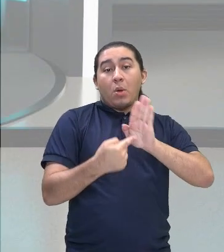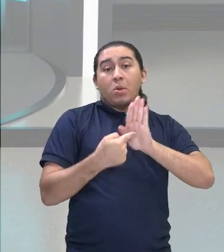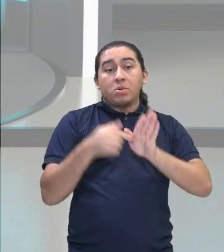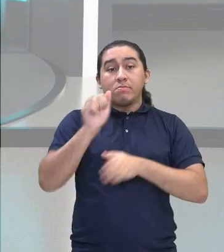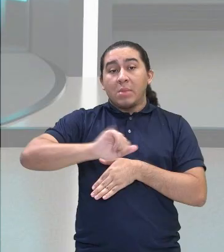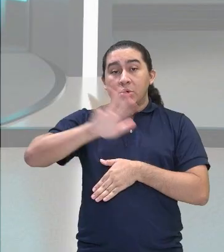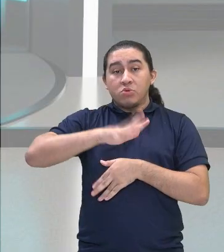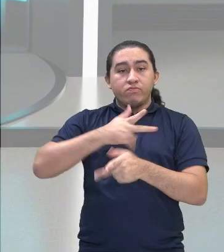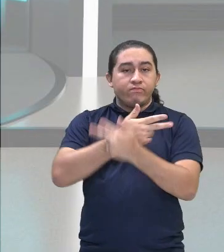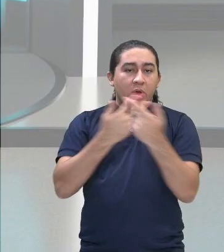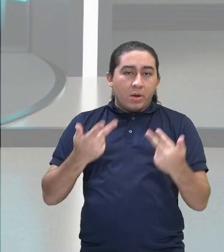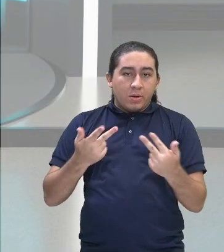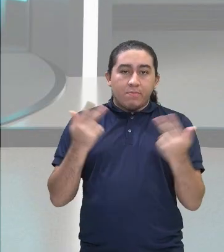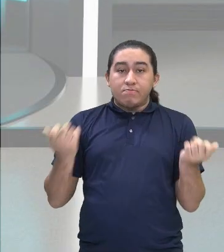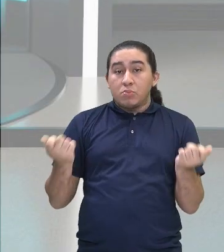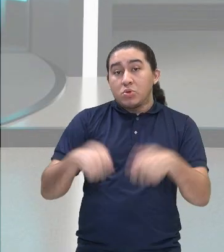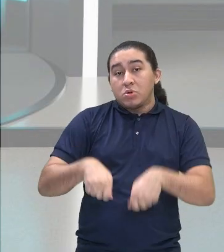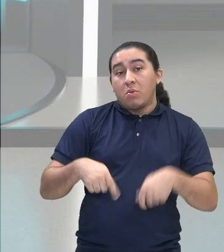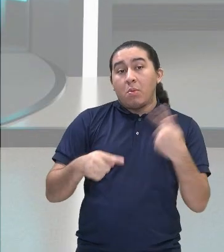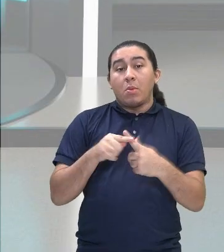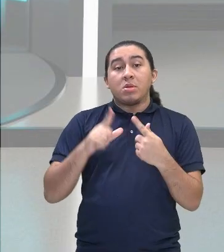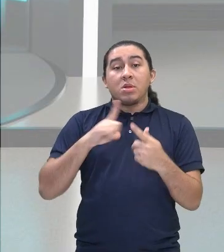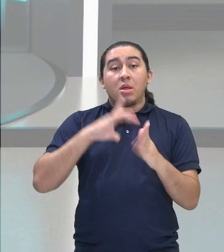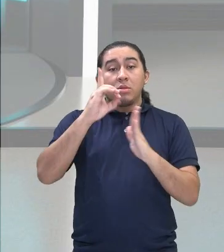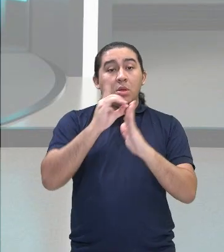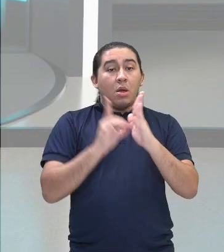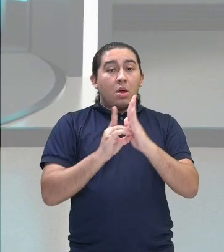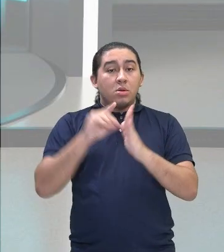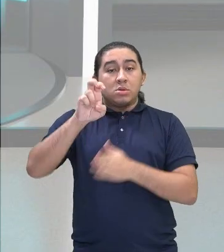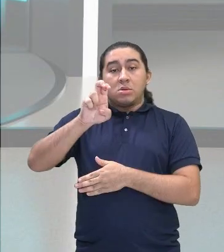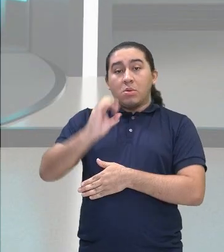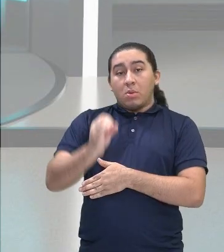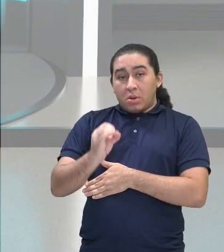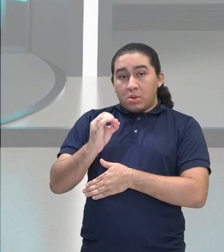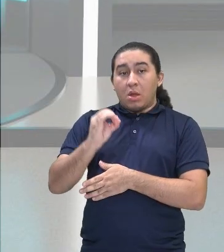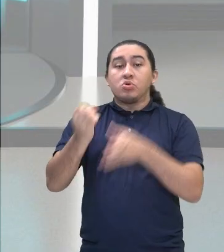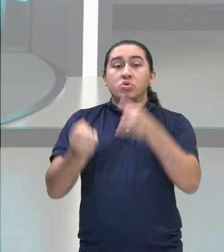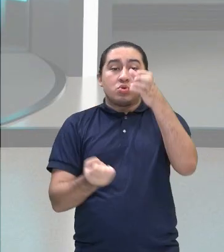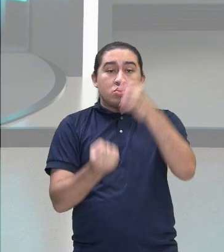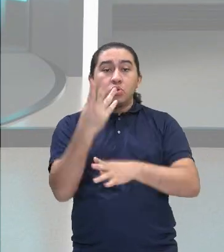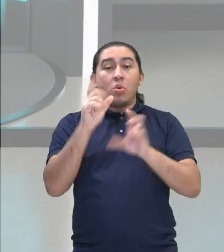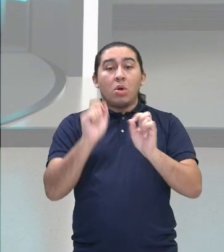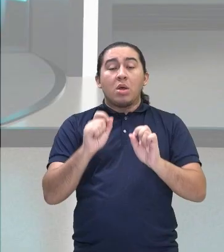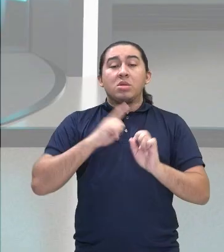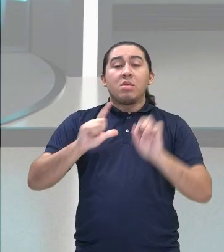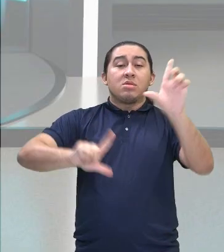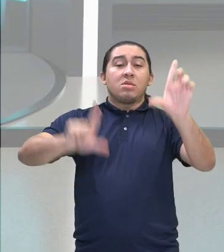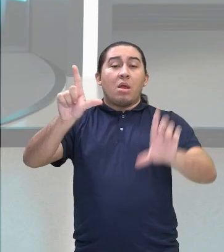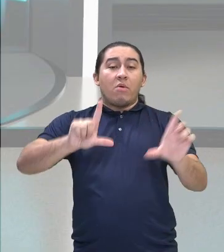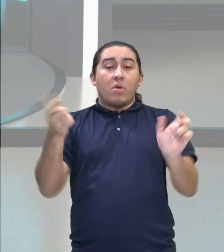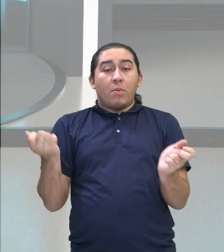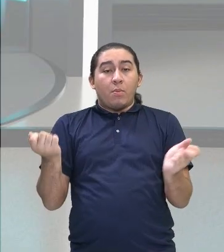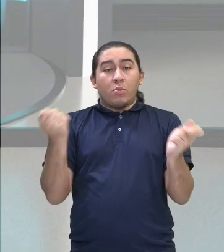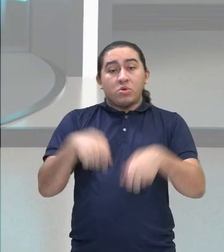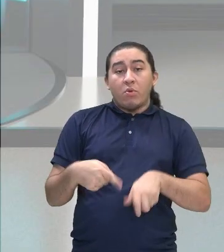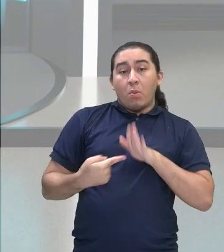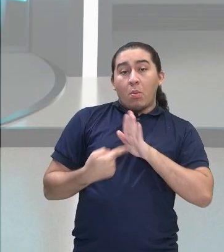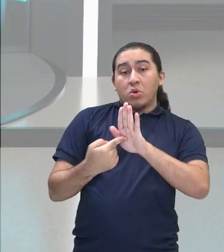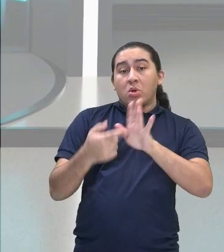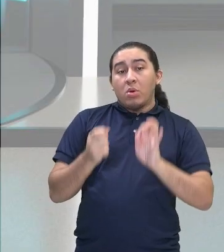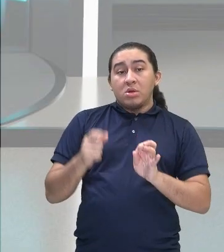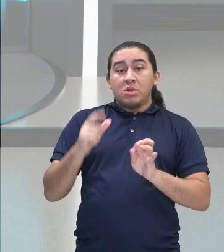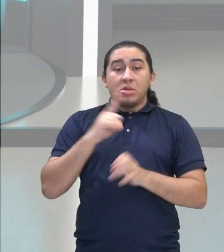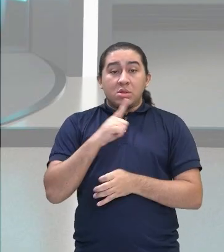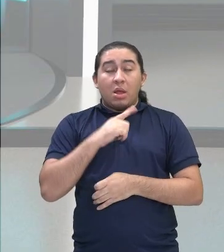imagens. Tornou-se possível a partir da década de 1950, graças ao surgimento